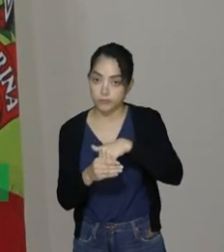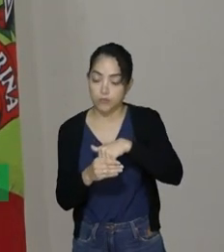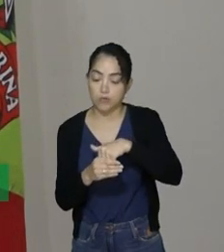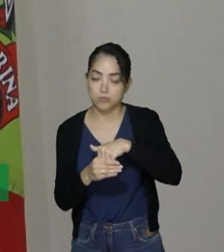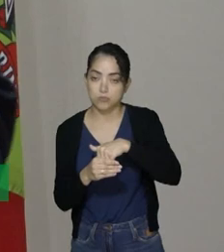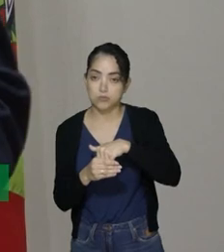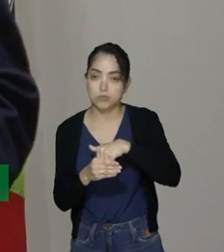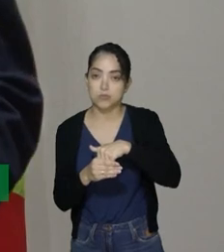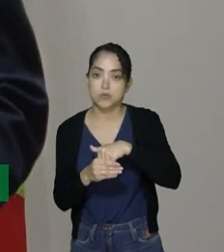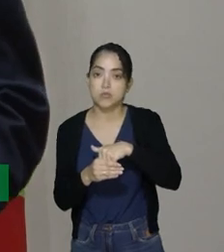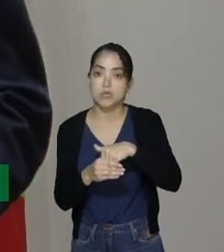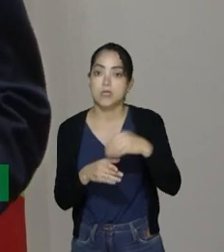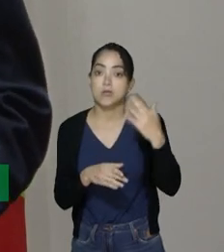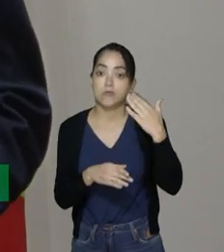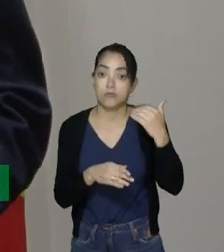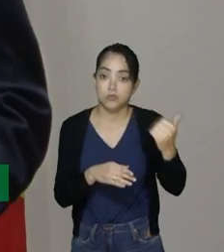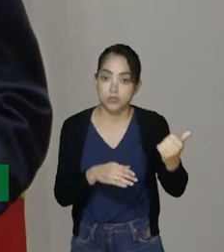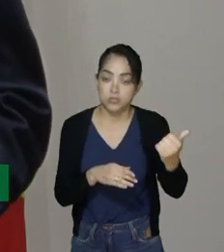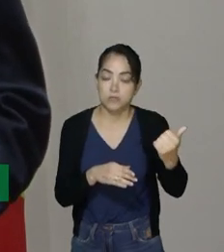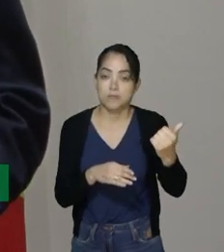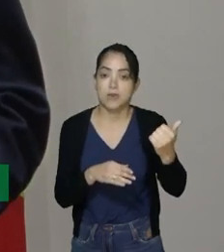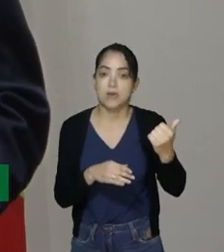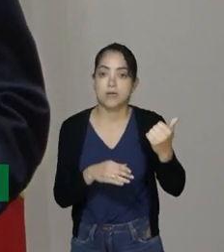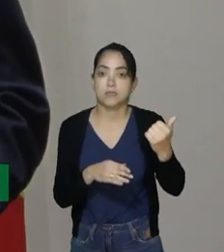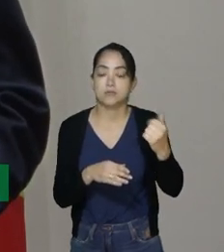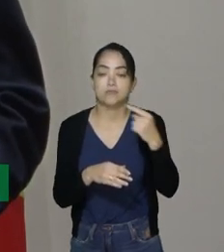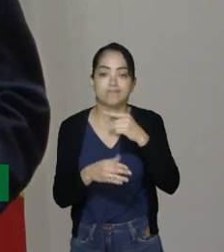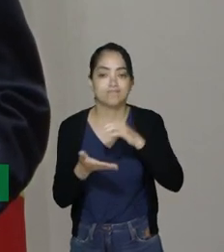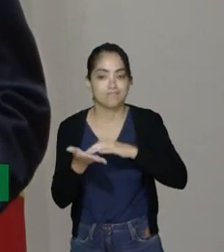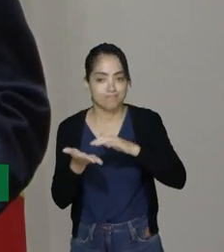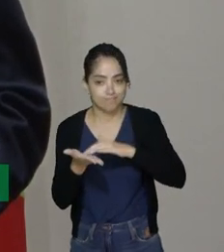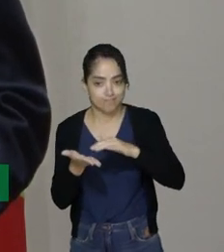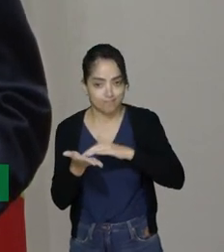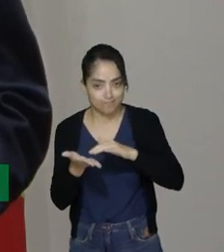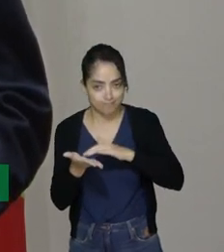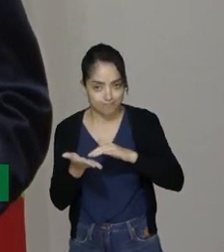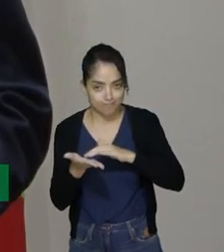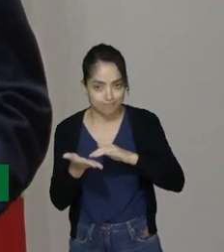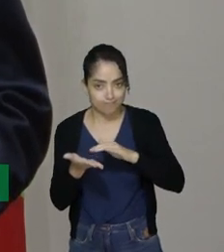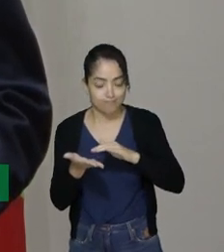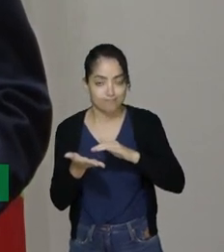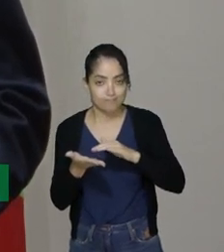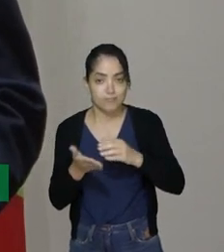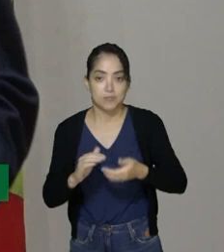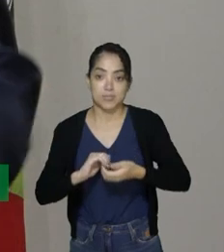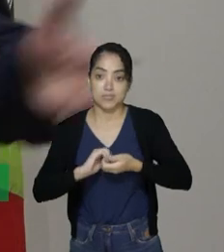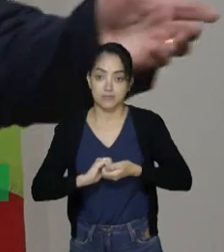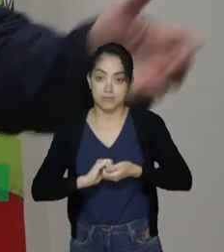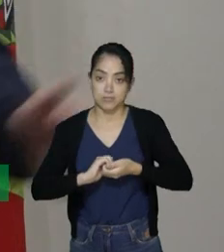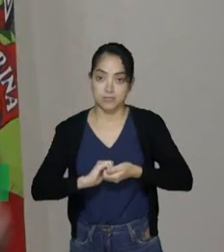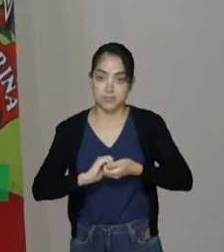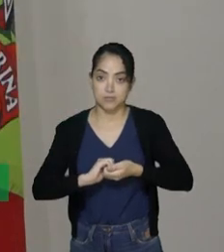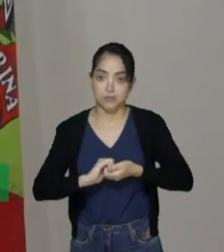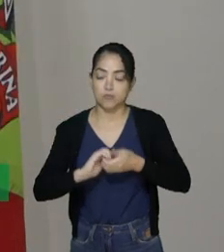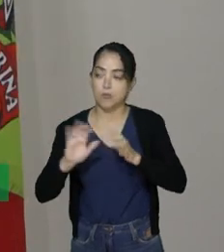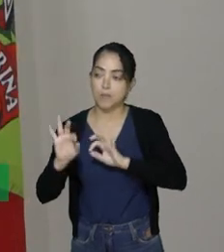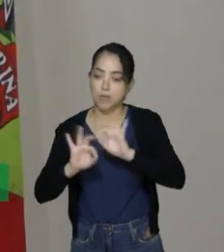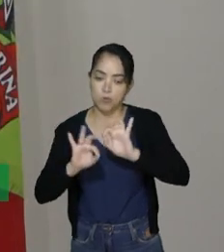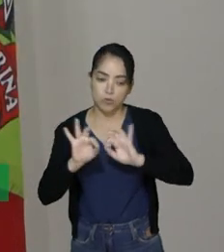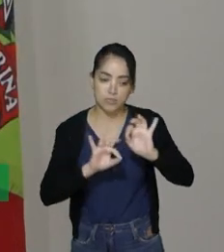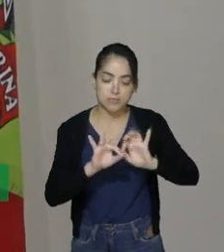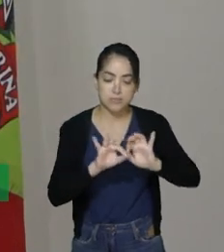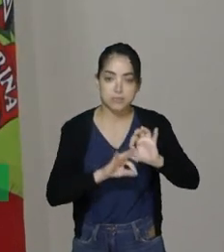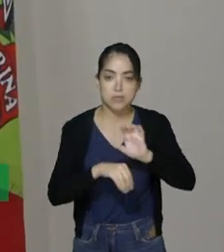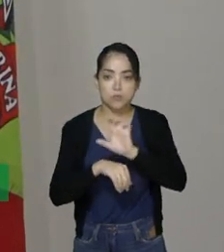Fui chamado para uma missão na Secretaria da Defesa Civil, que não existia, para nós organizarmos um